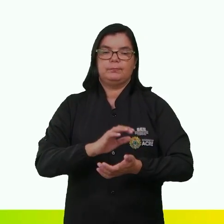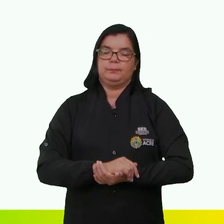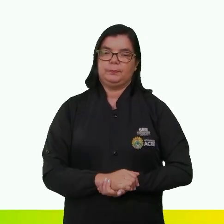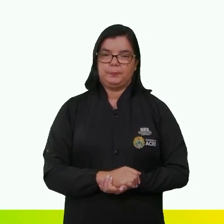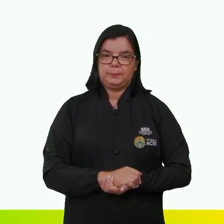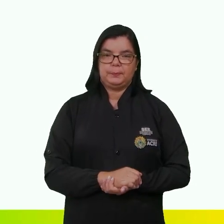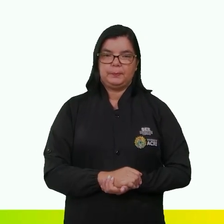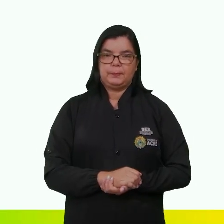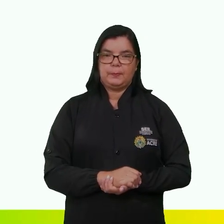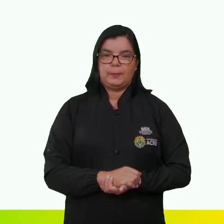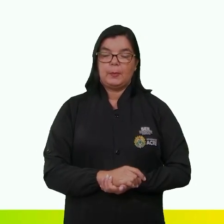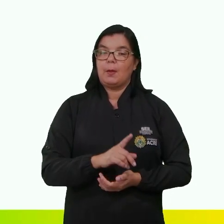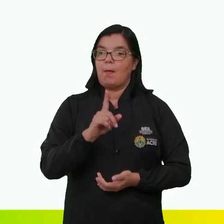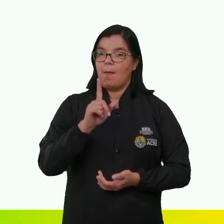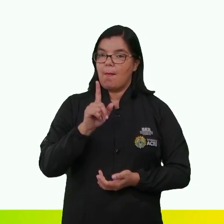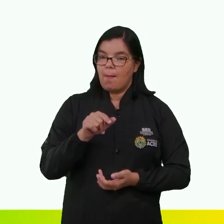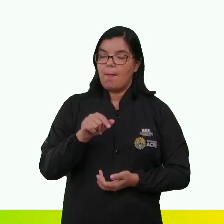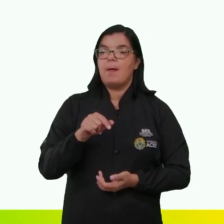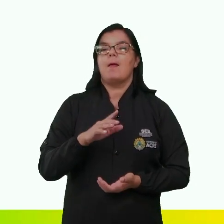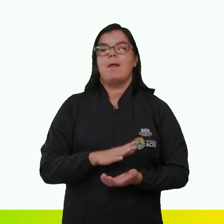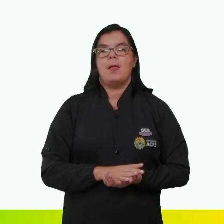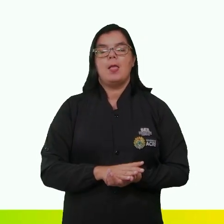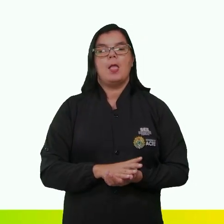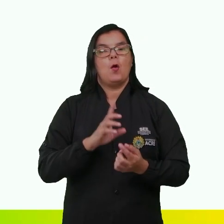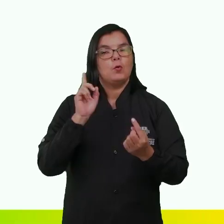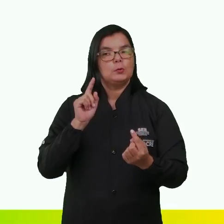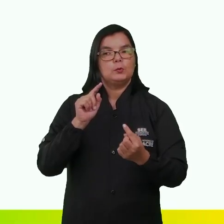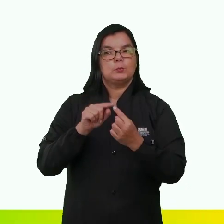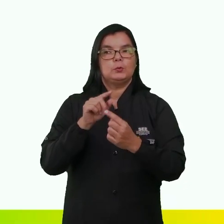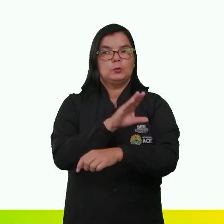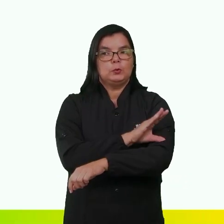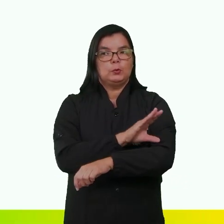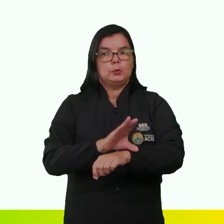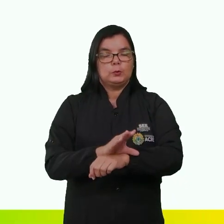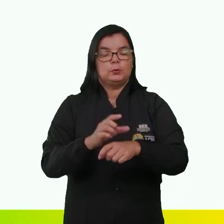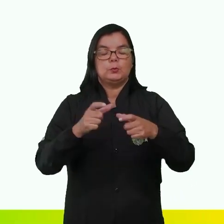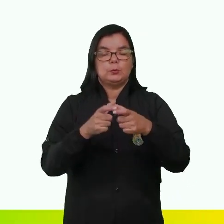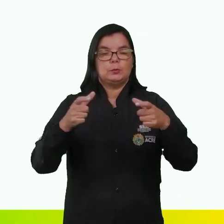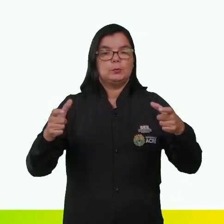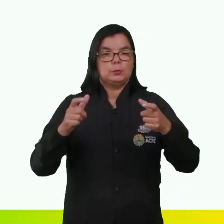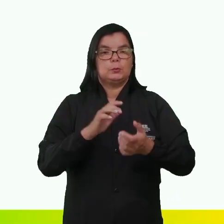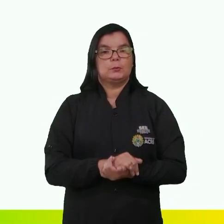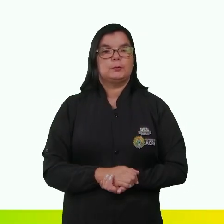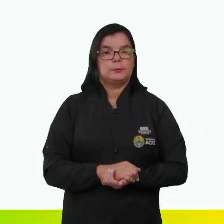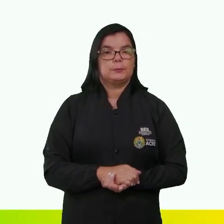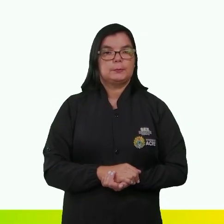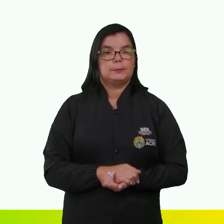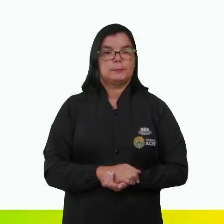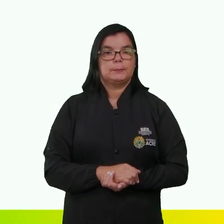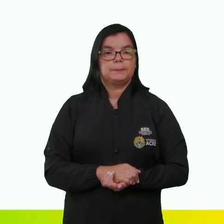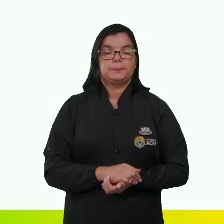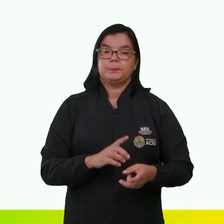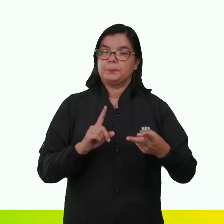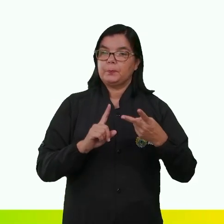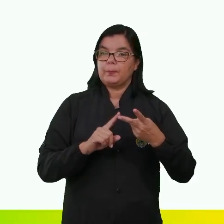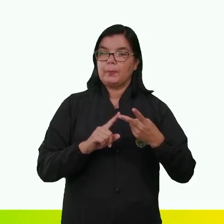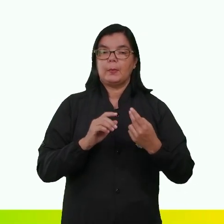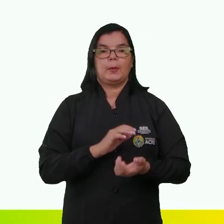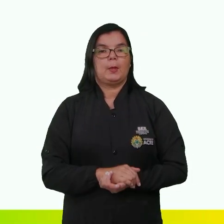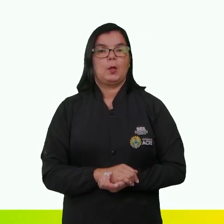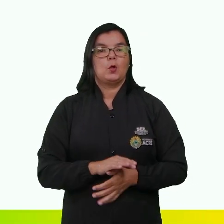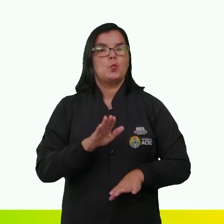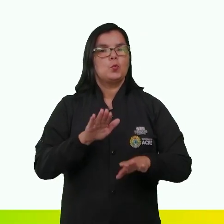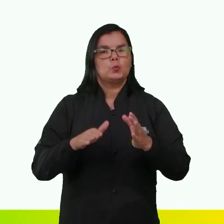os indivíduos. Essa é a finalidade da cultura de massa. Vamos para mais uma questão?